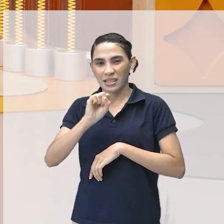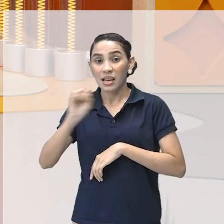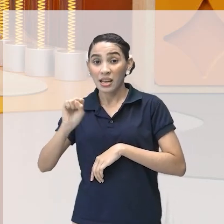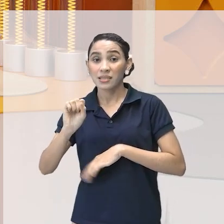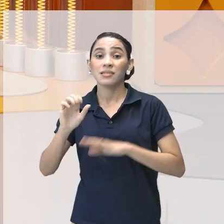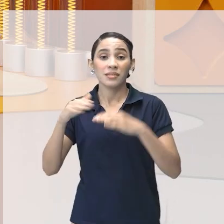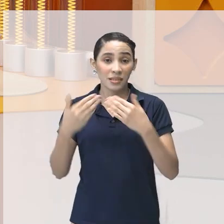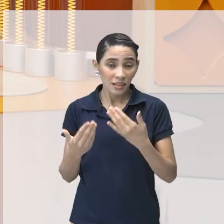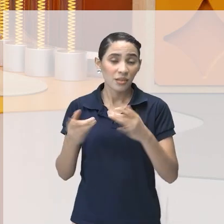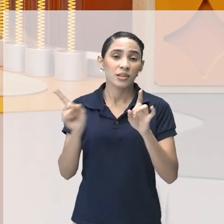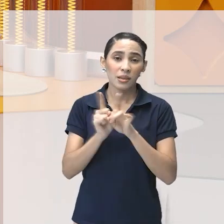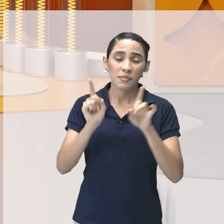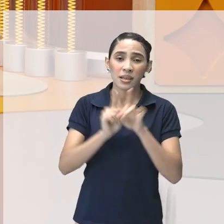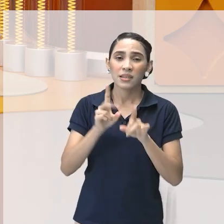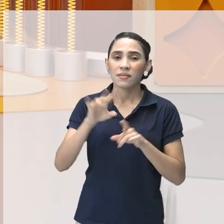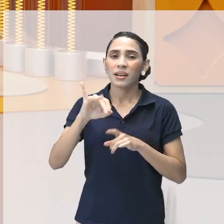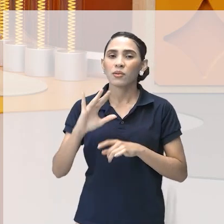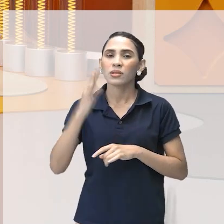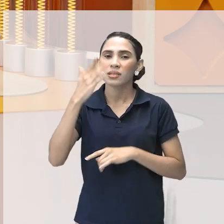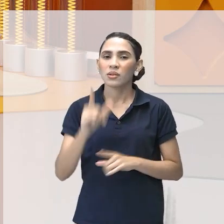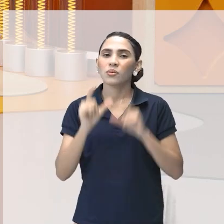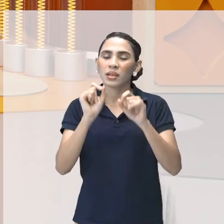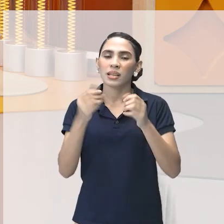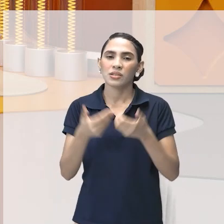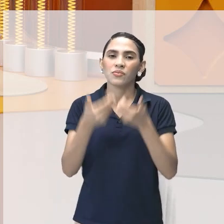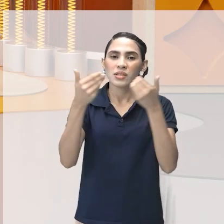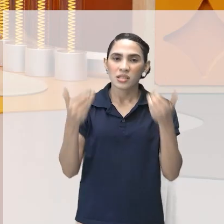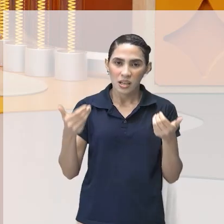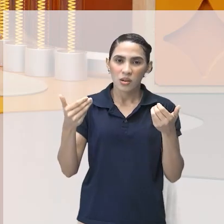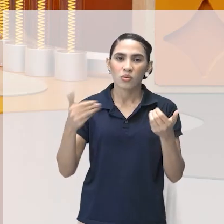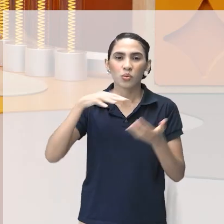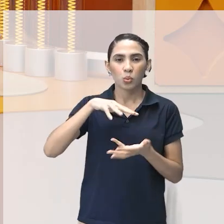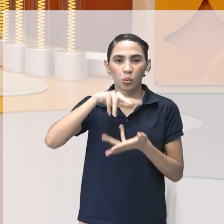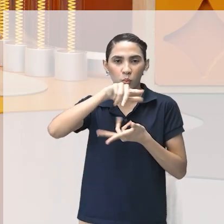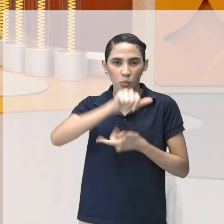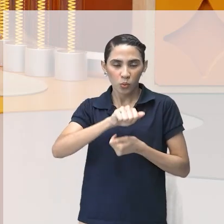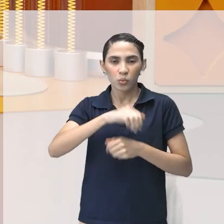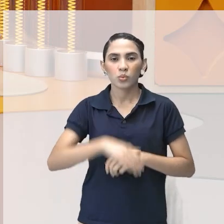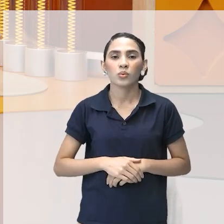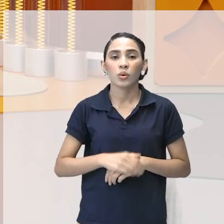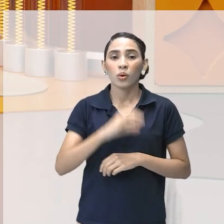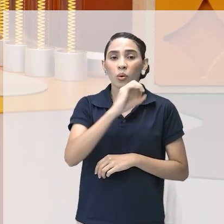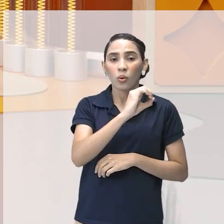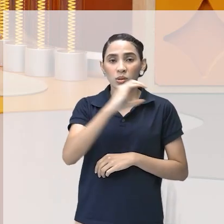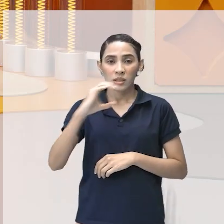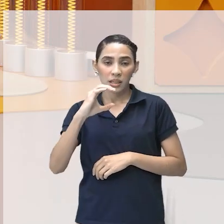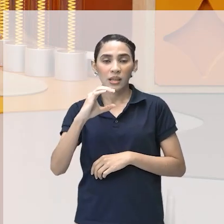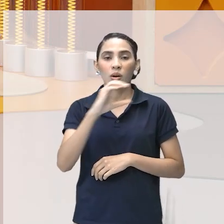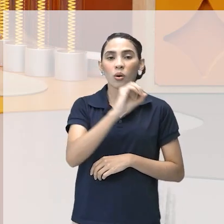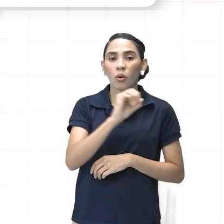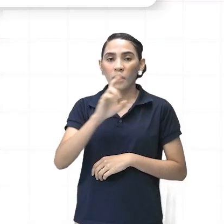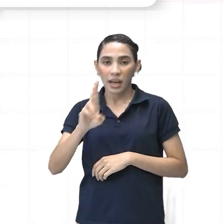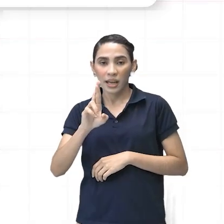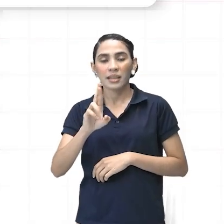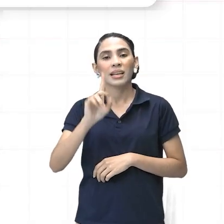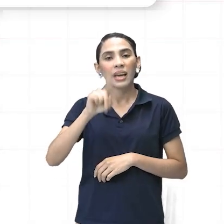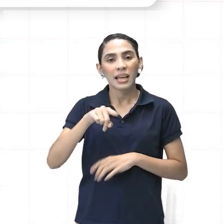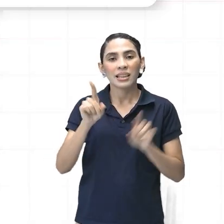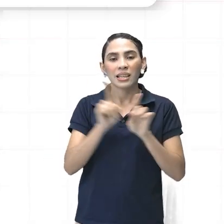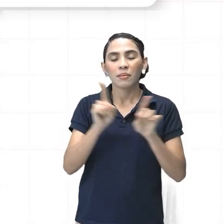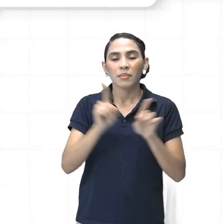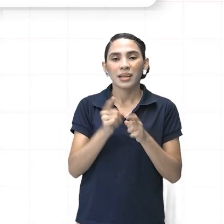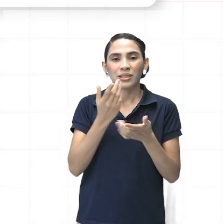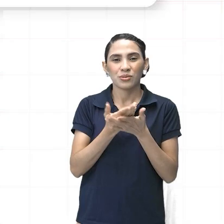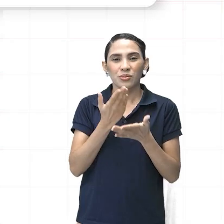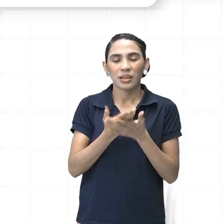Então, é aí que também ocorre o quê? A divisão do mundo em Ocidente e Oriente, que é o também que nós